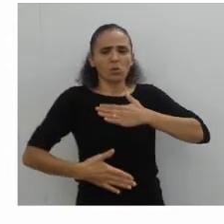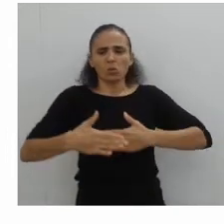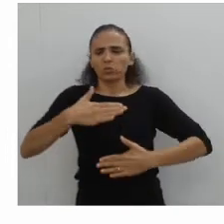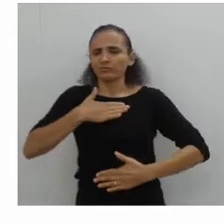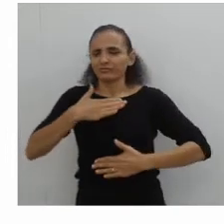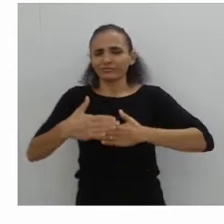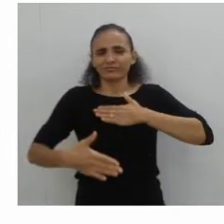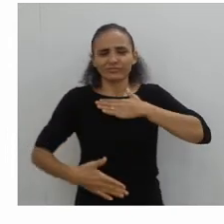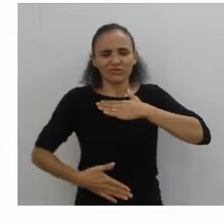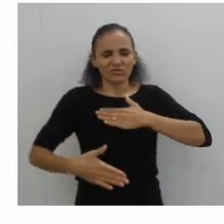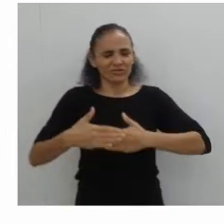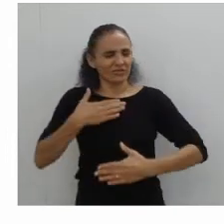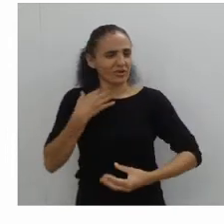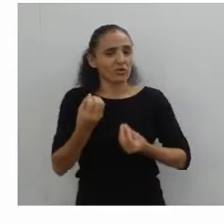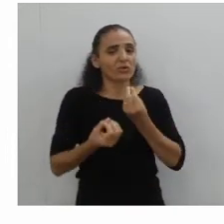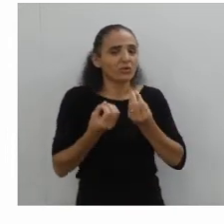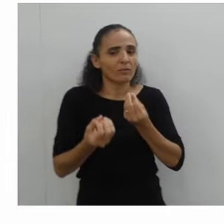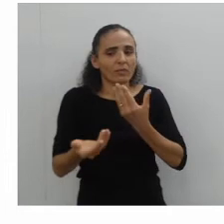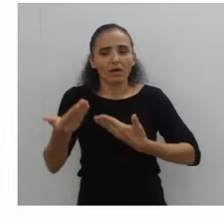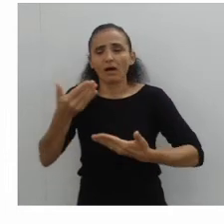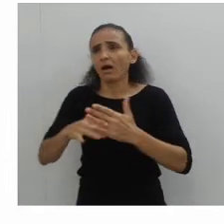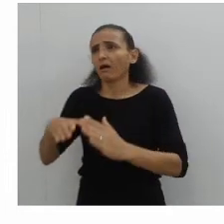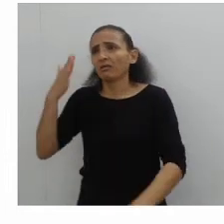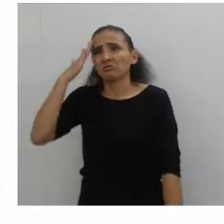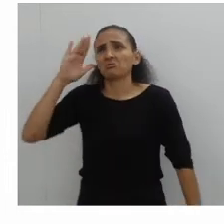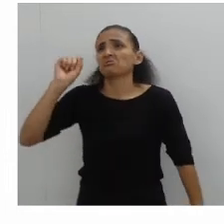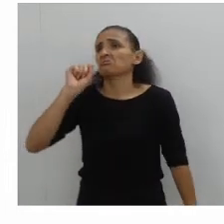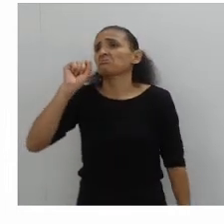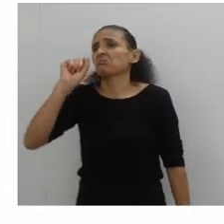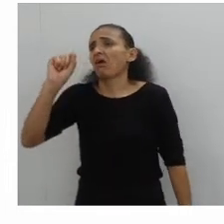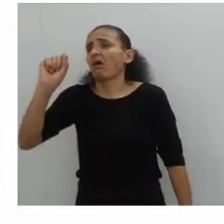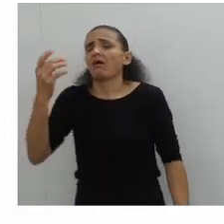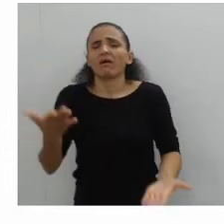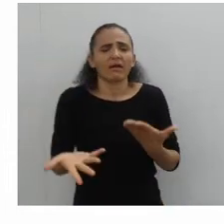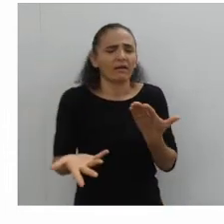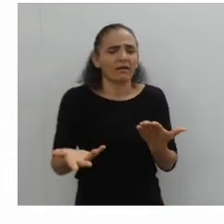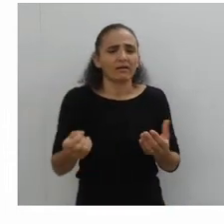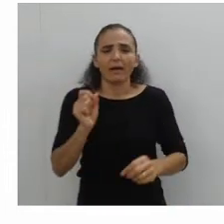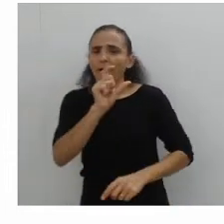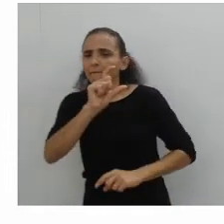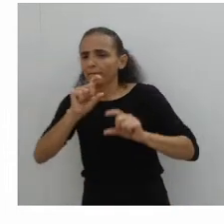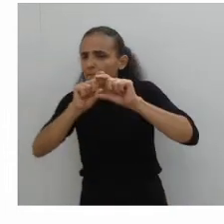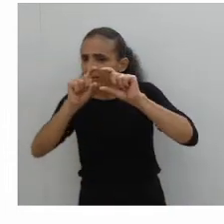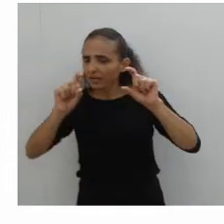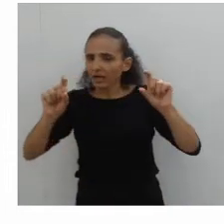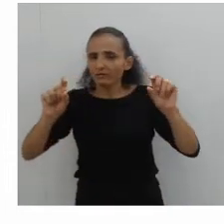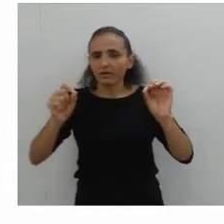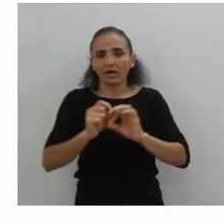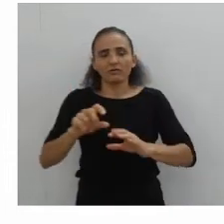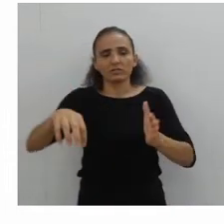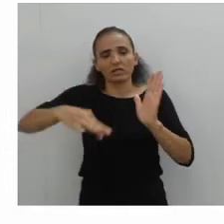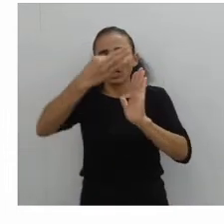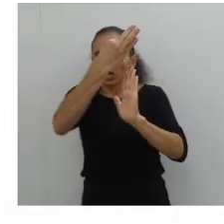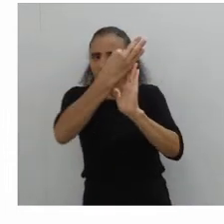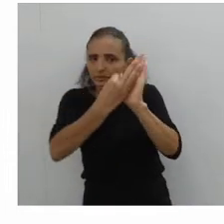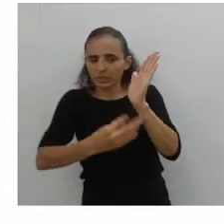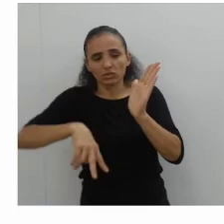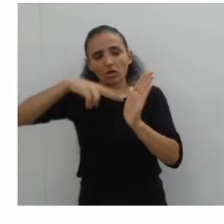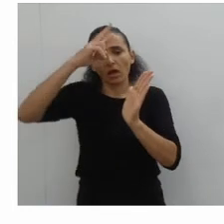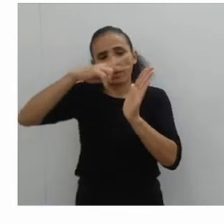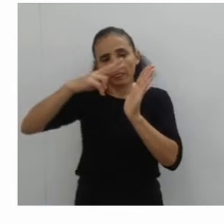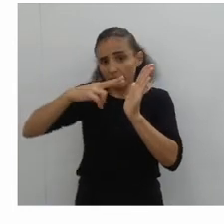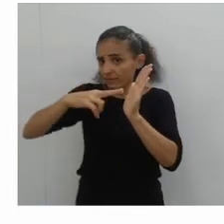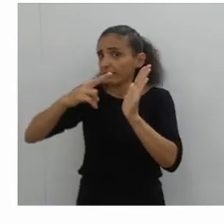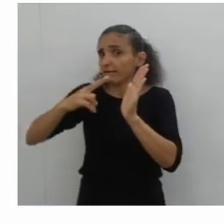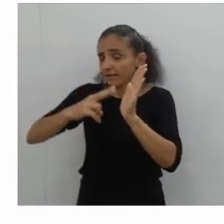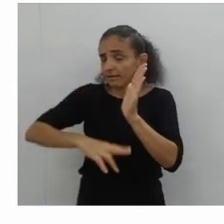meio do ou da. Ah, Girão, não sei o que é fruição. Não tem problema. O que você vai fazer? Você vai voltar lá no texto, ler o texto. Agora